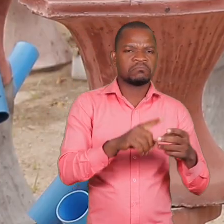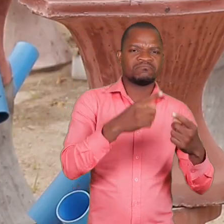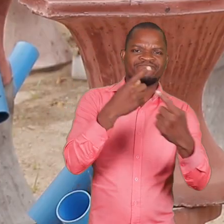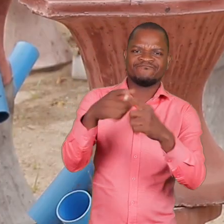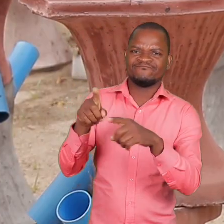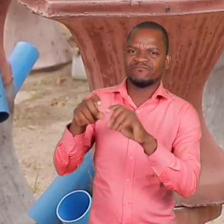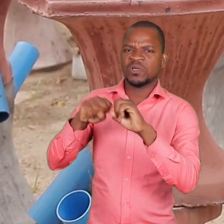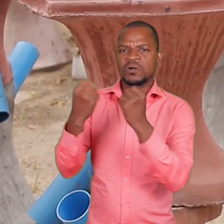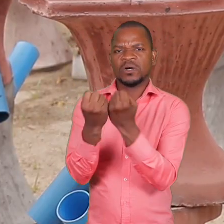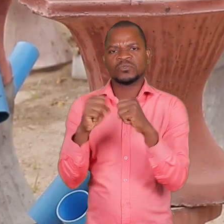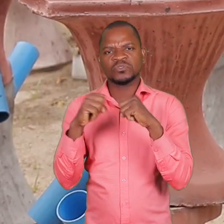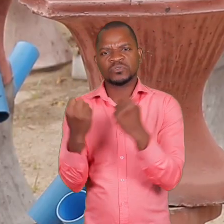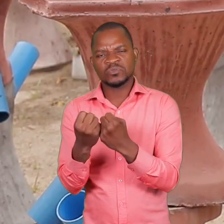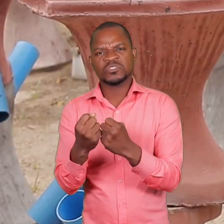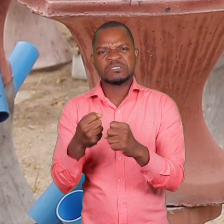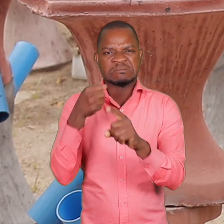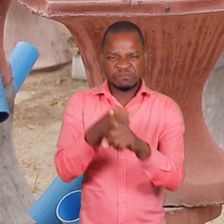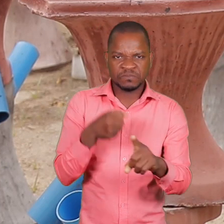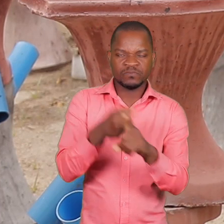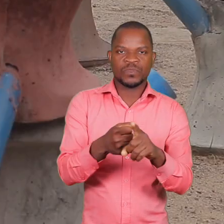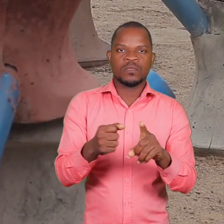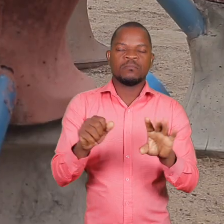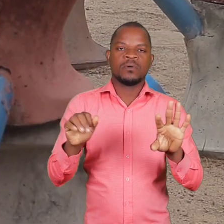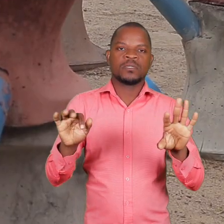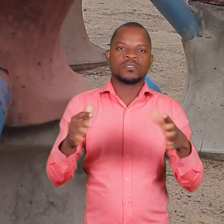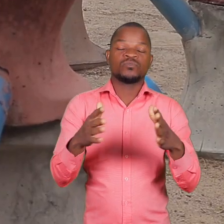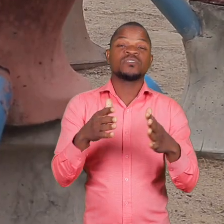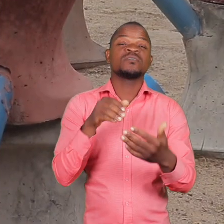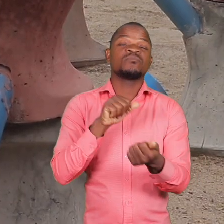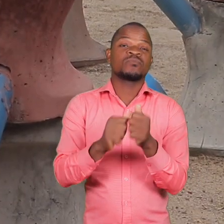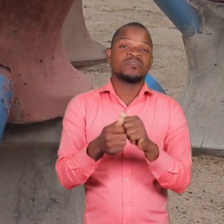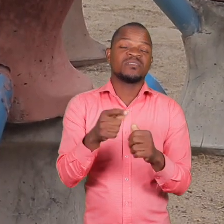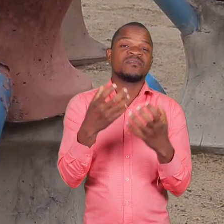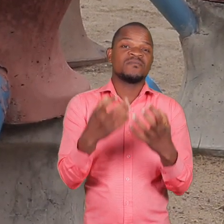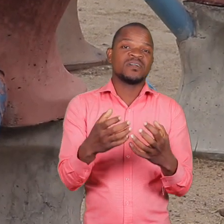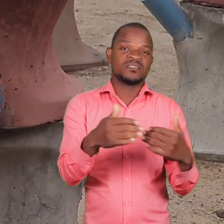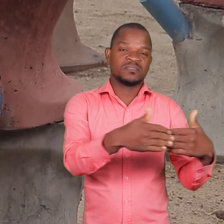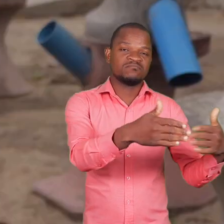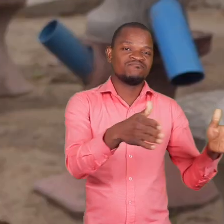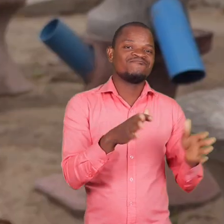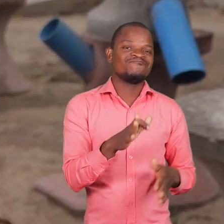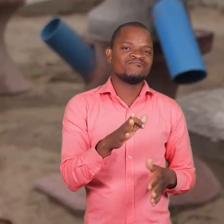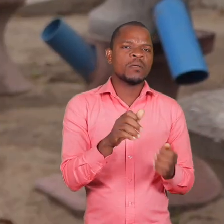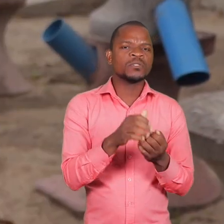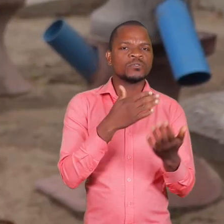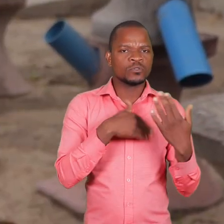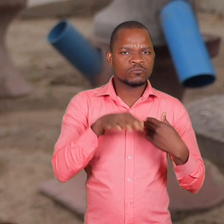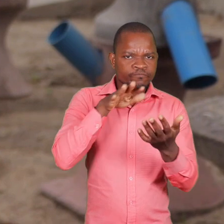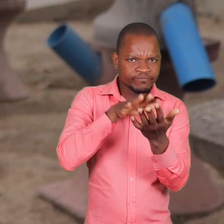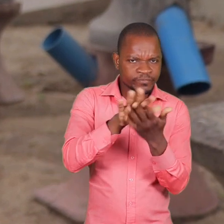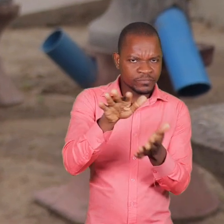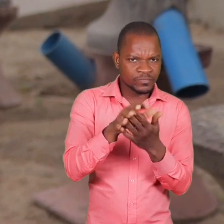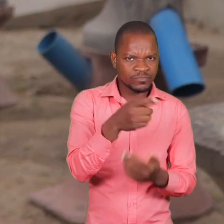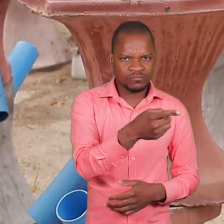a trabalhar para minimizar esta problemática, mas consciencializar as pessoas para, pelo